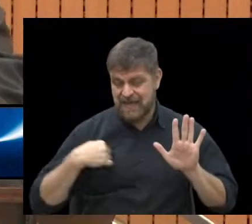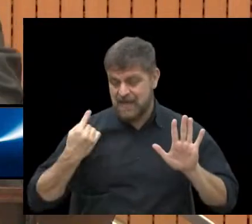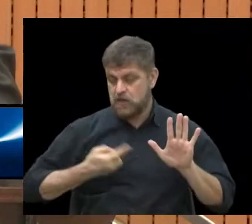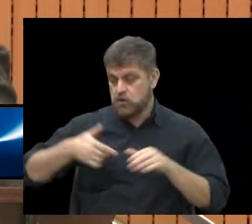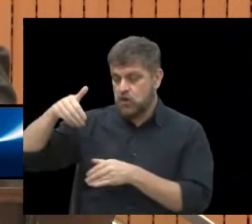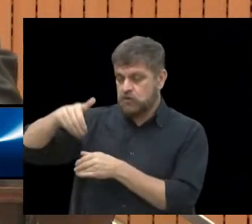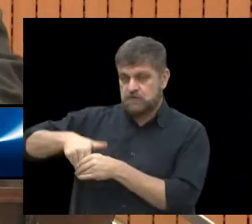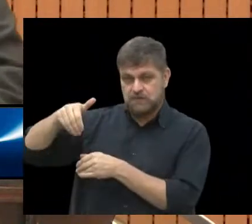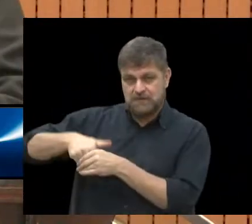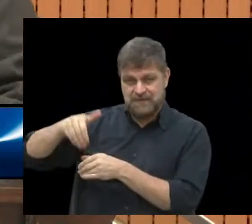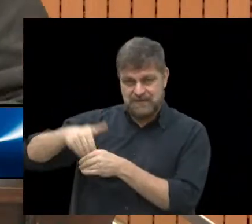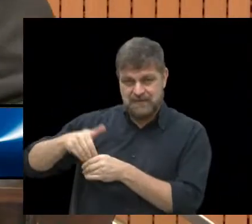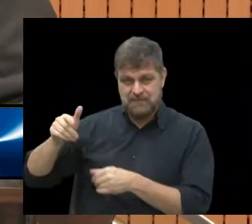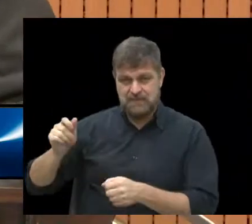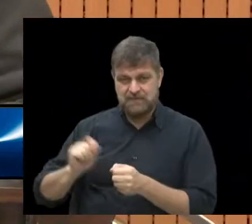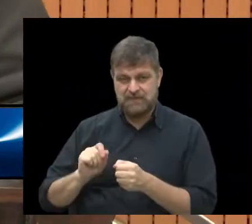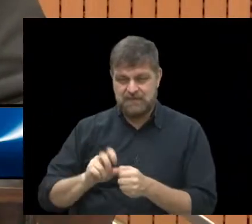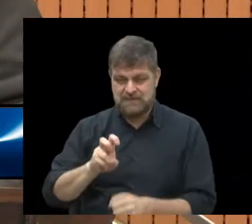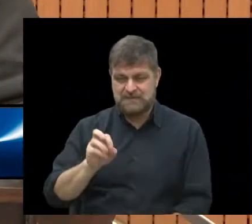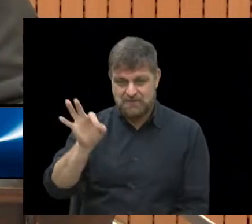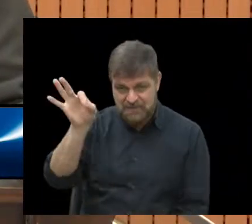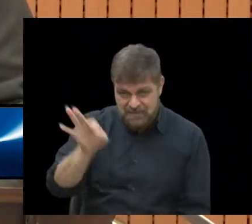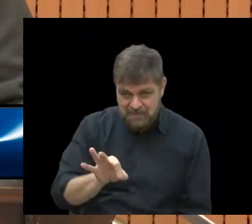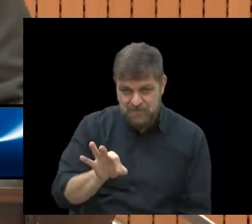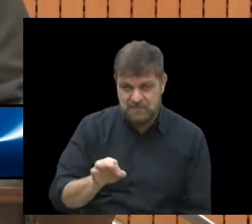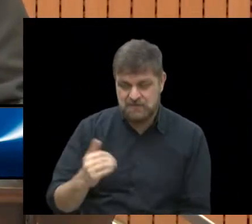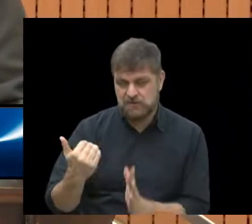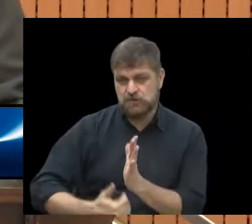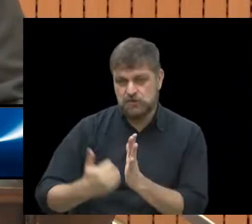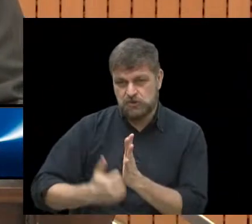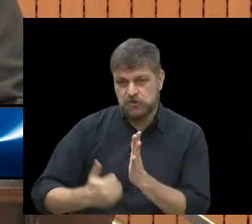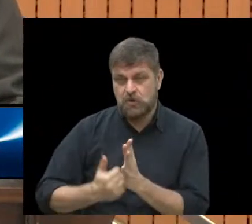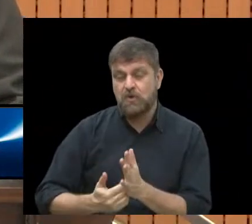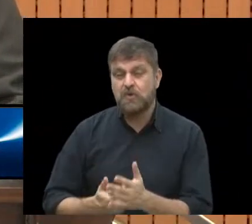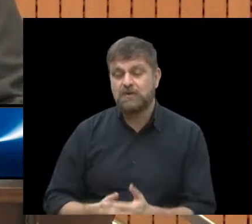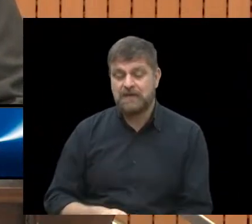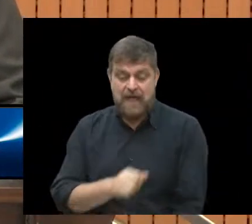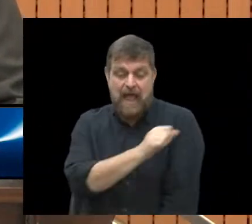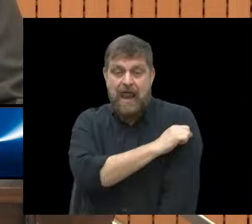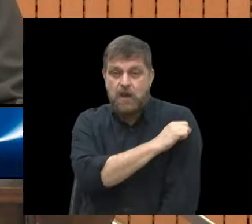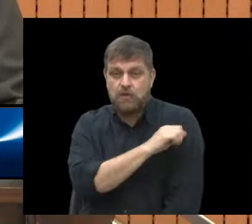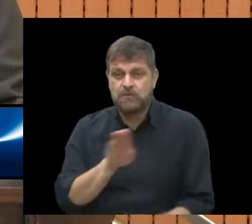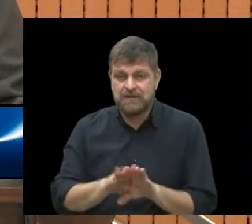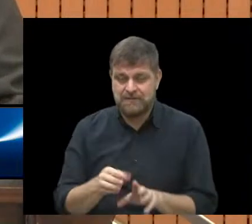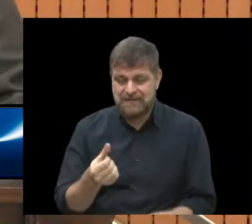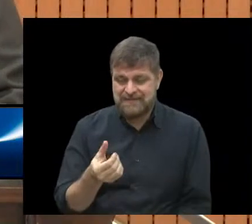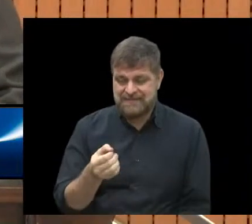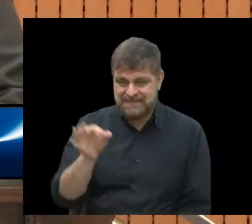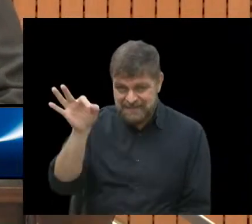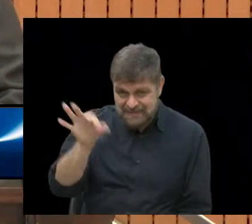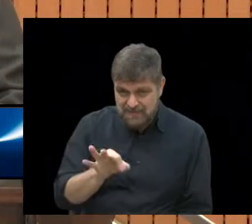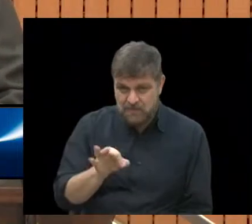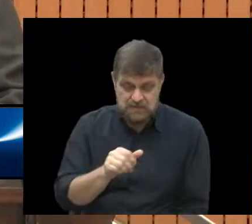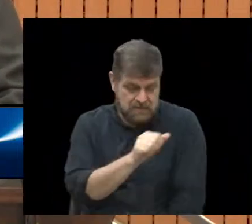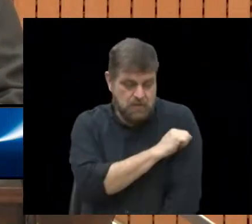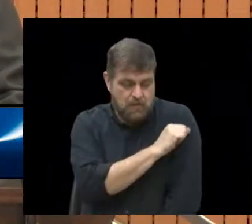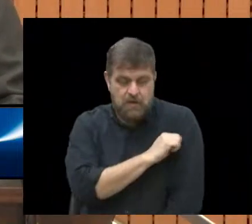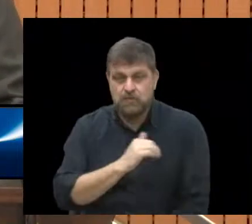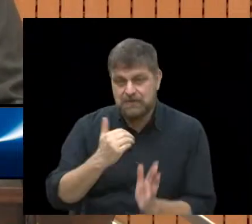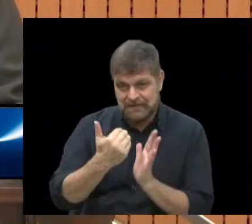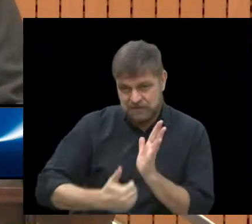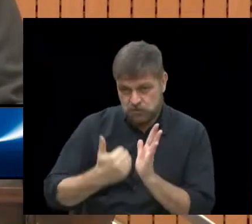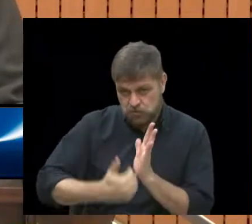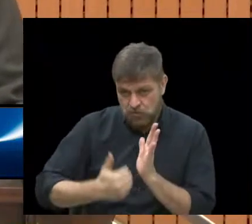votamos aqui, que dá 50% de desconto para o estudante e até 60% para estudante,